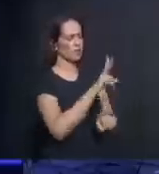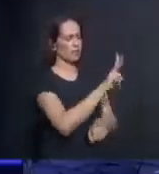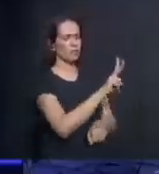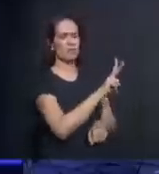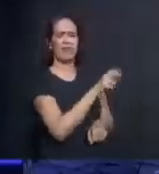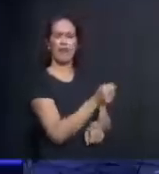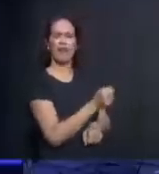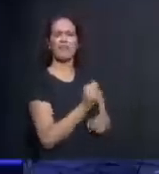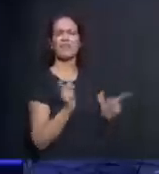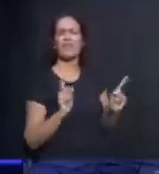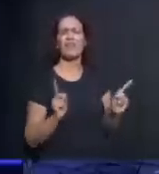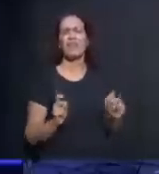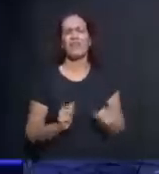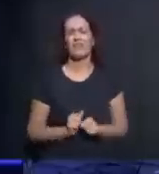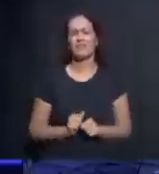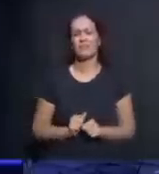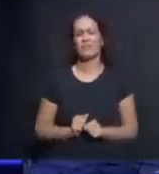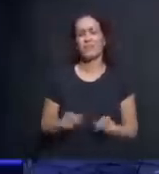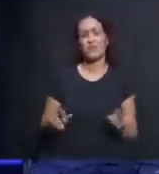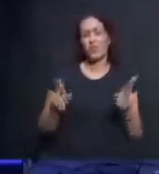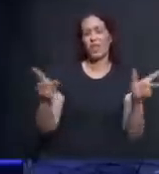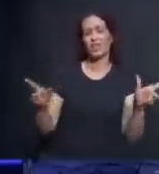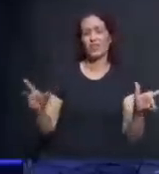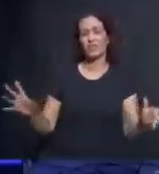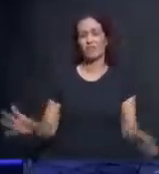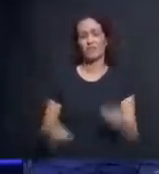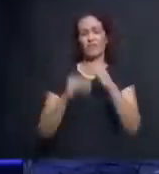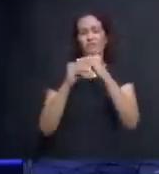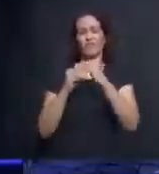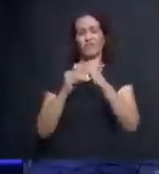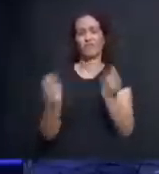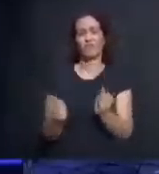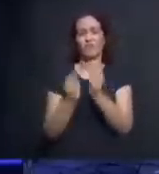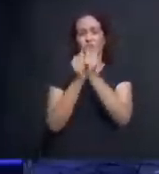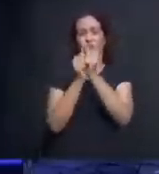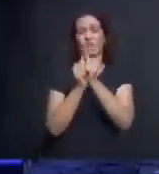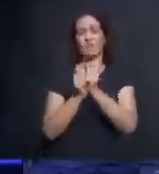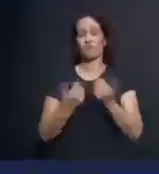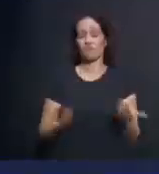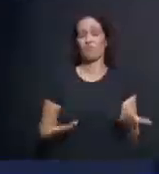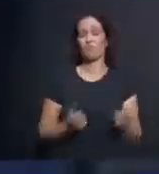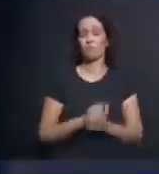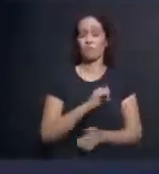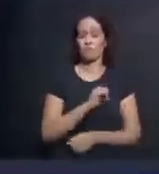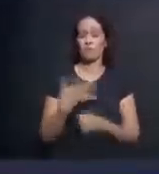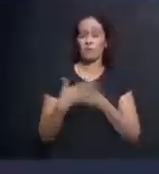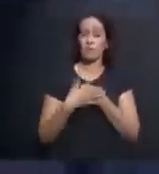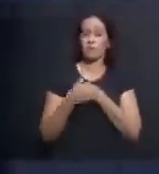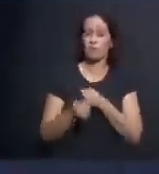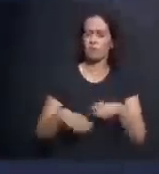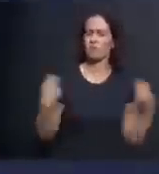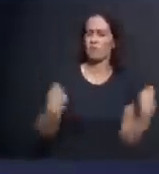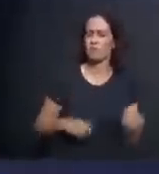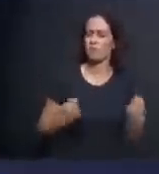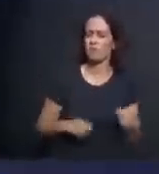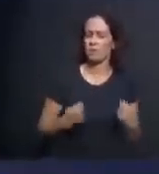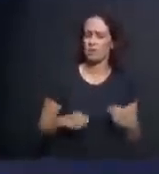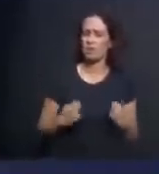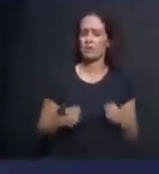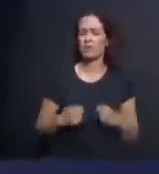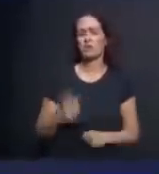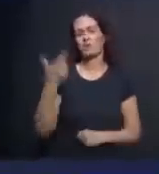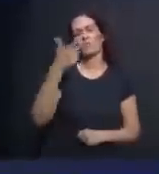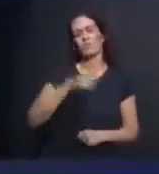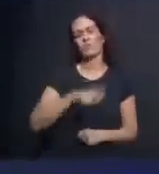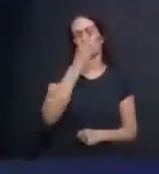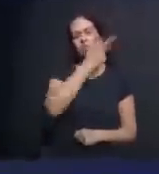A. Tudo bem que você tem um chamado, vai ler sobre ele, se tornar melhor nele, top. Mas você precisa trazer outro tipo